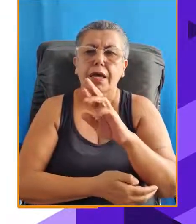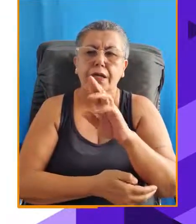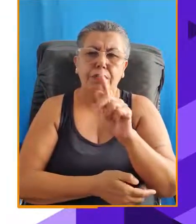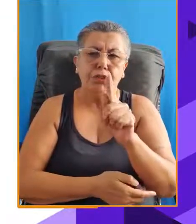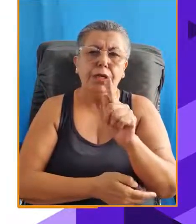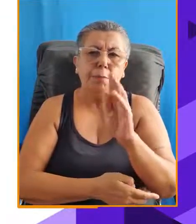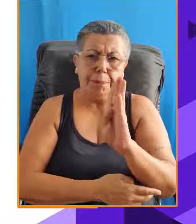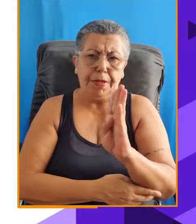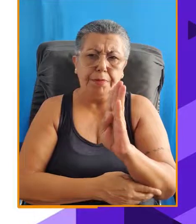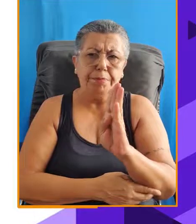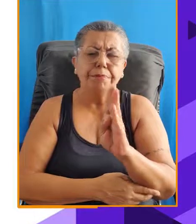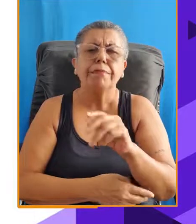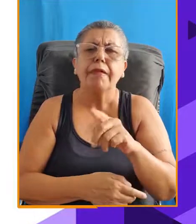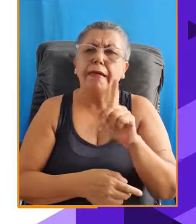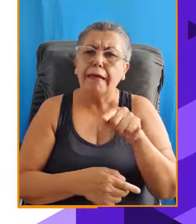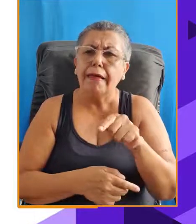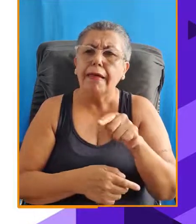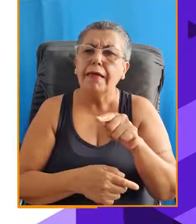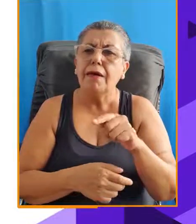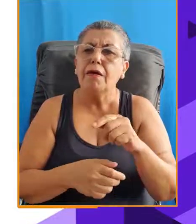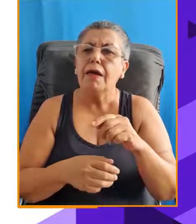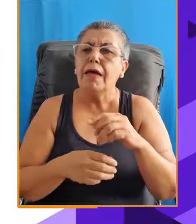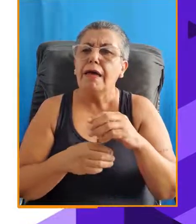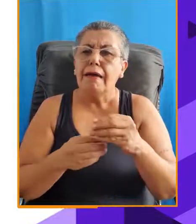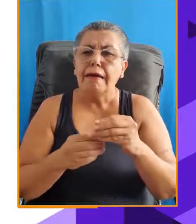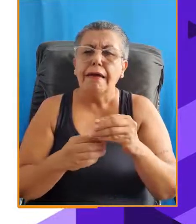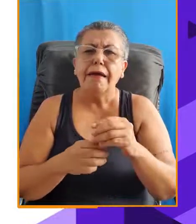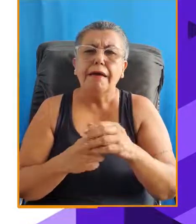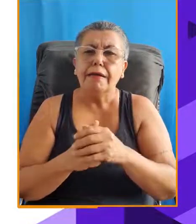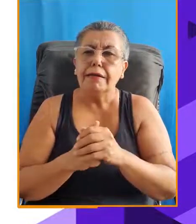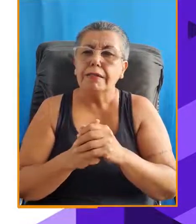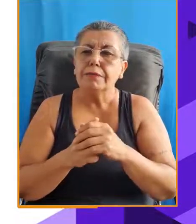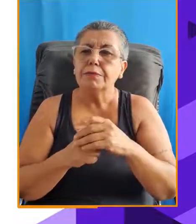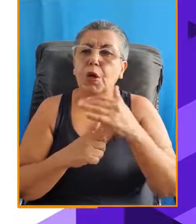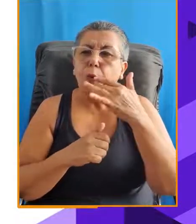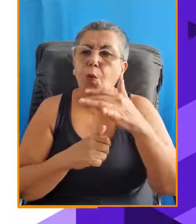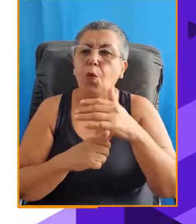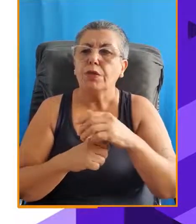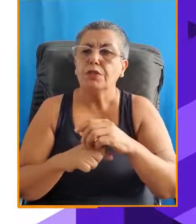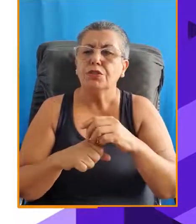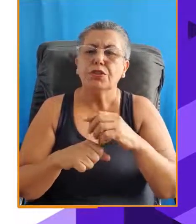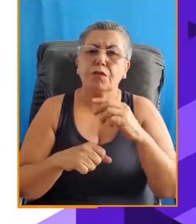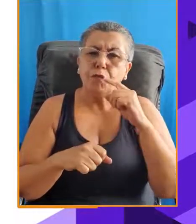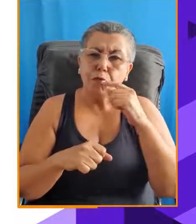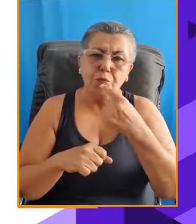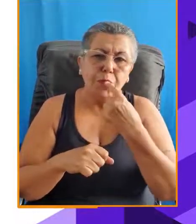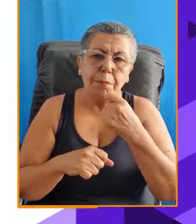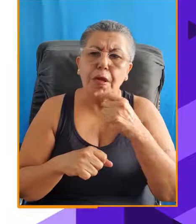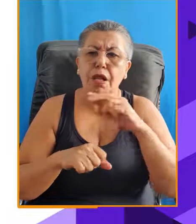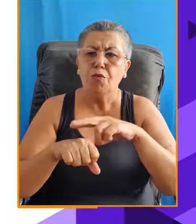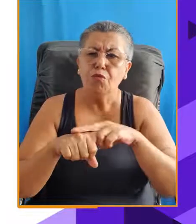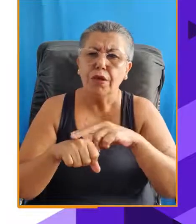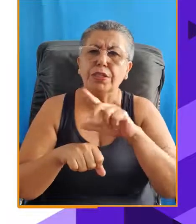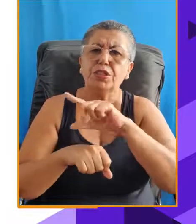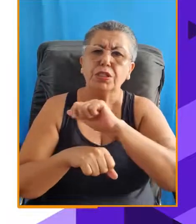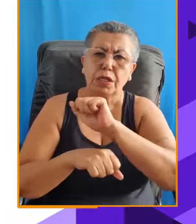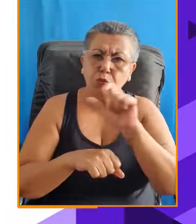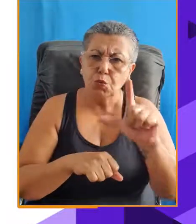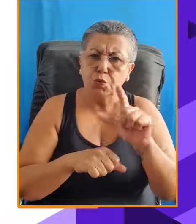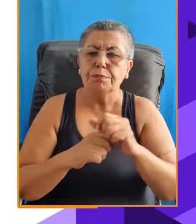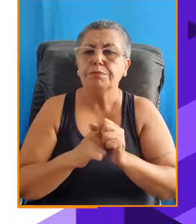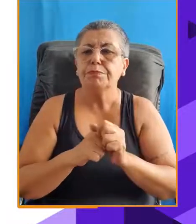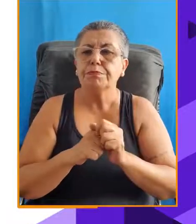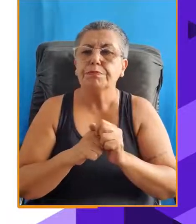RGB. O RGB é a abreviação em inglês de vermelho, verde e azul. No padrão